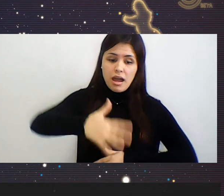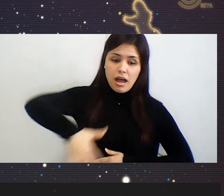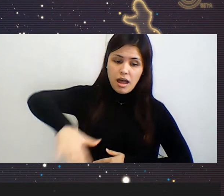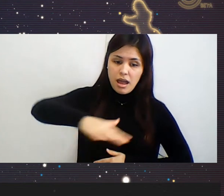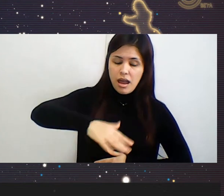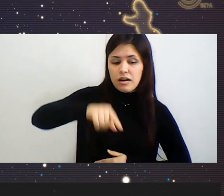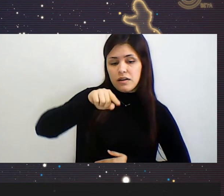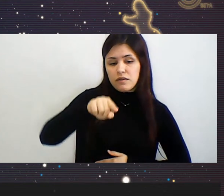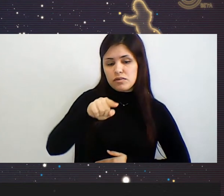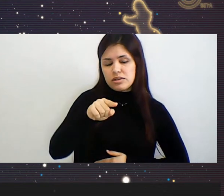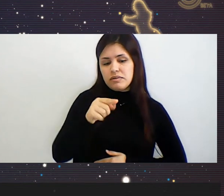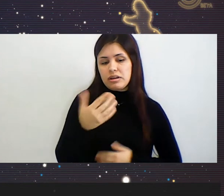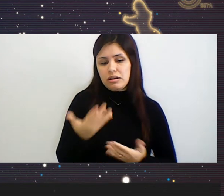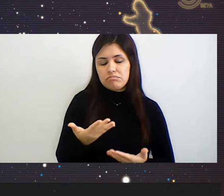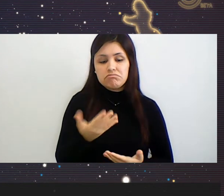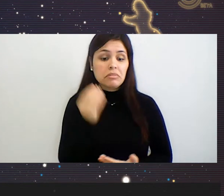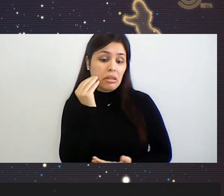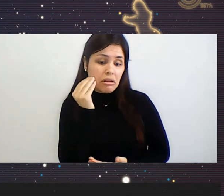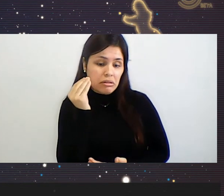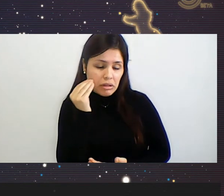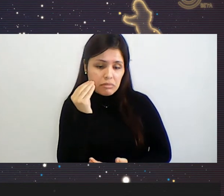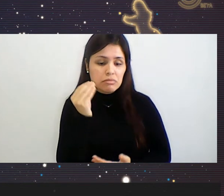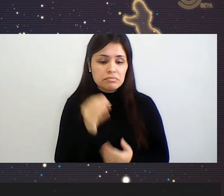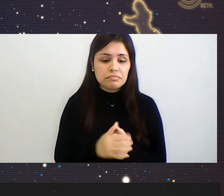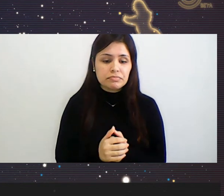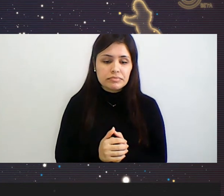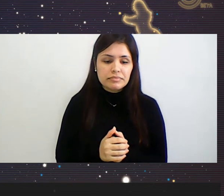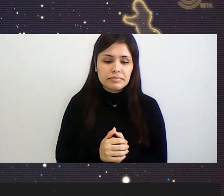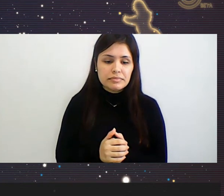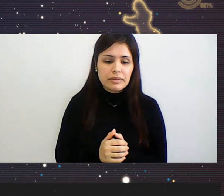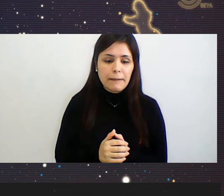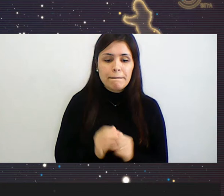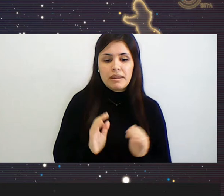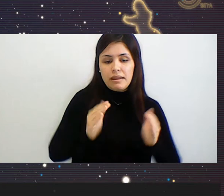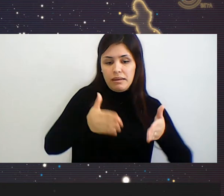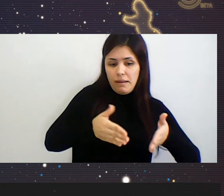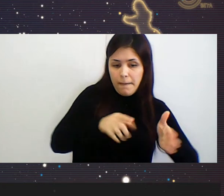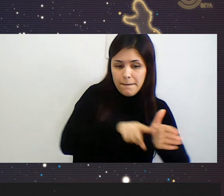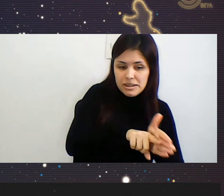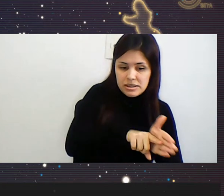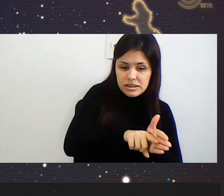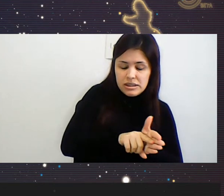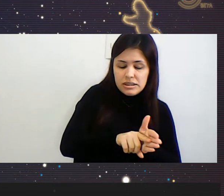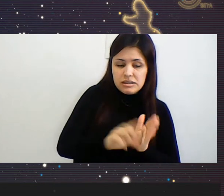você vai estar aplicando, no sentido se é uma coisa mais de pesquisa ou de engenharia.